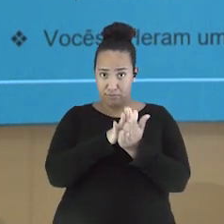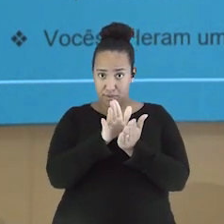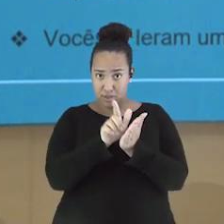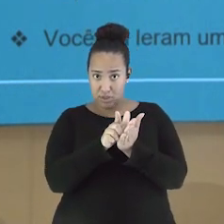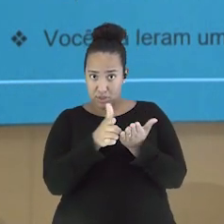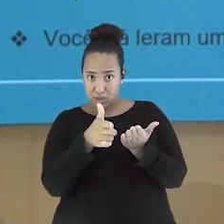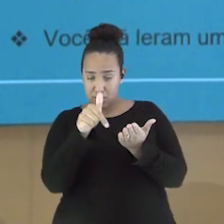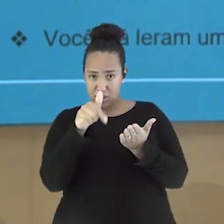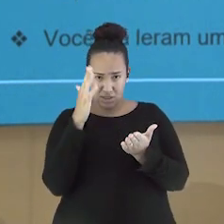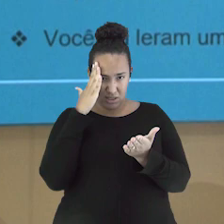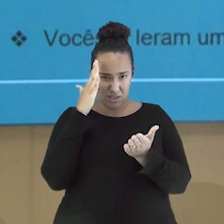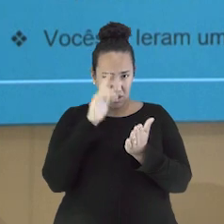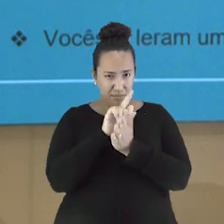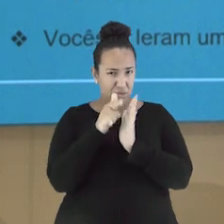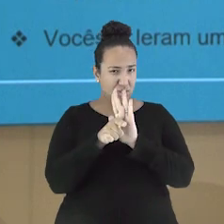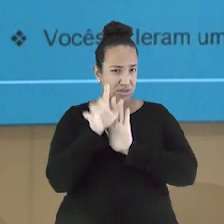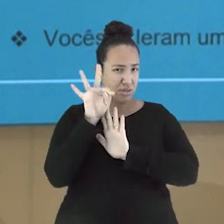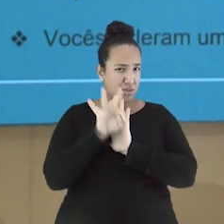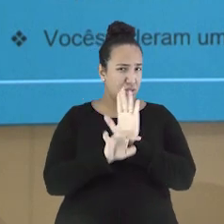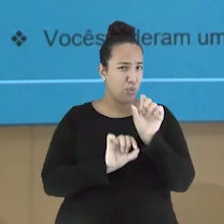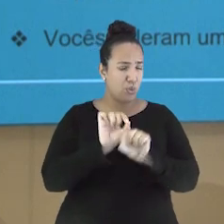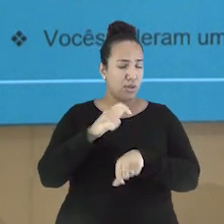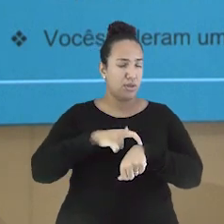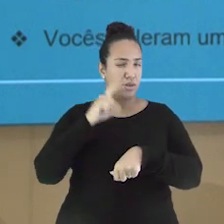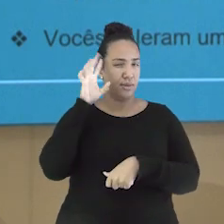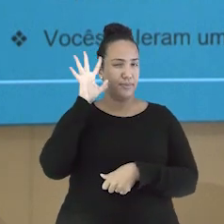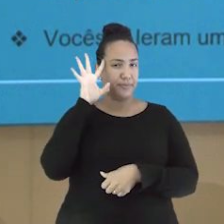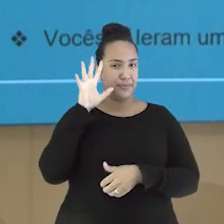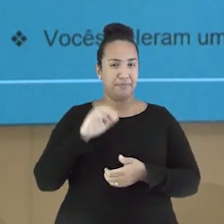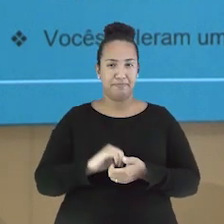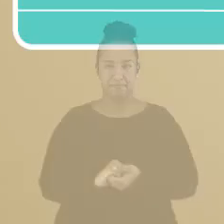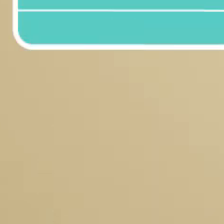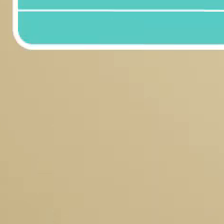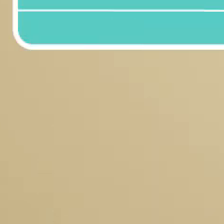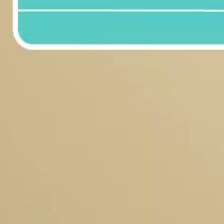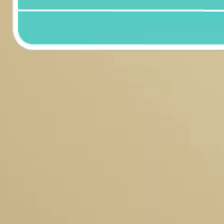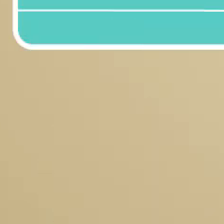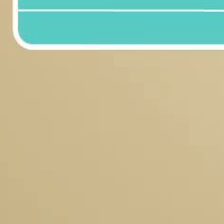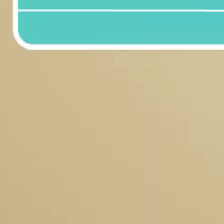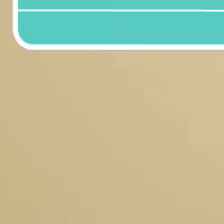que é esse gênero textual ou para que serve? Um tempo para vocês refletirem.